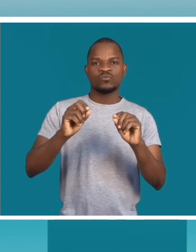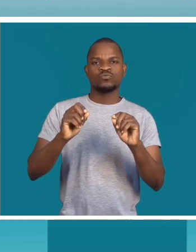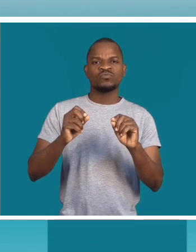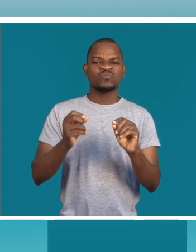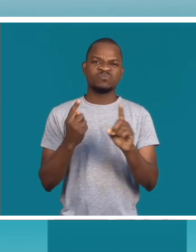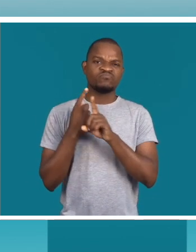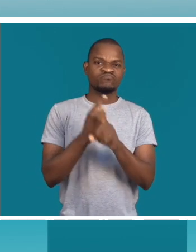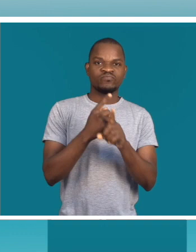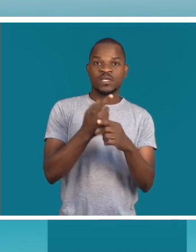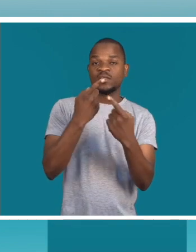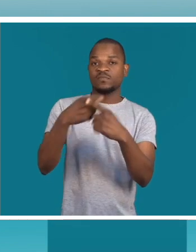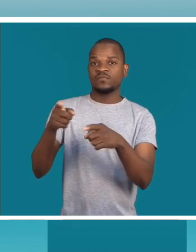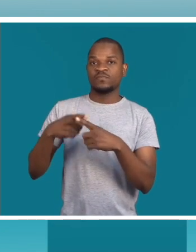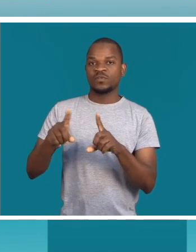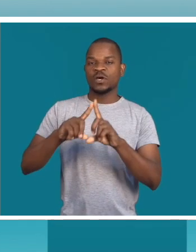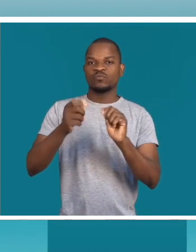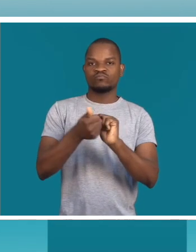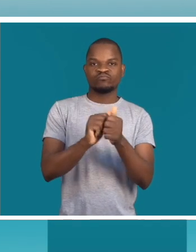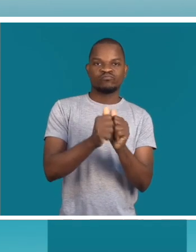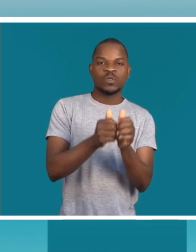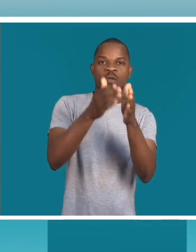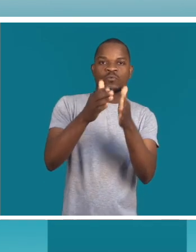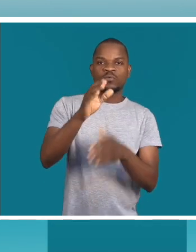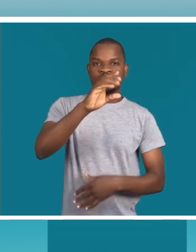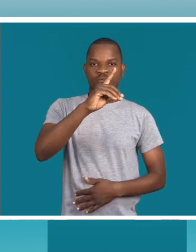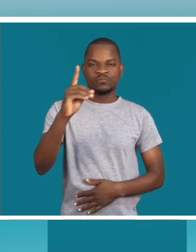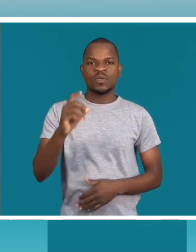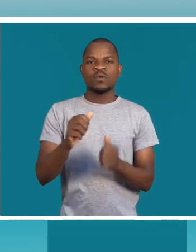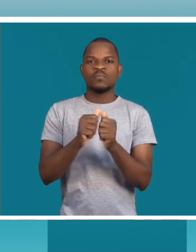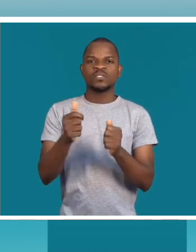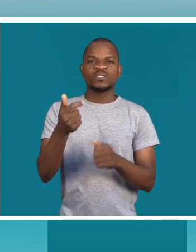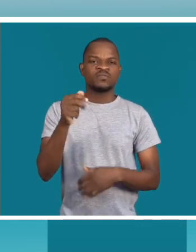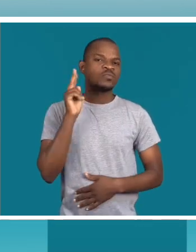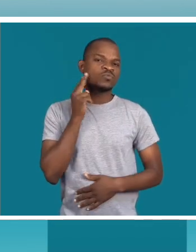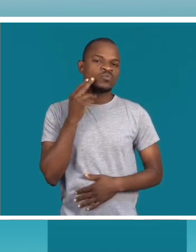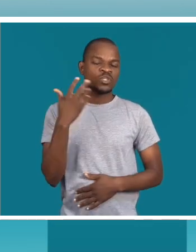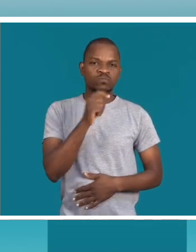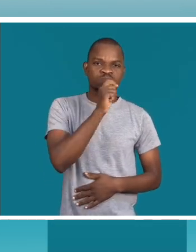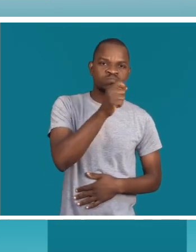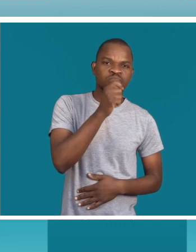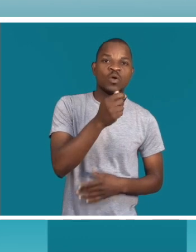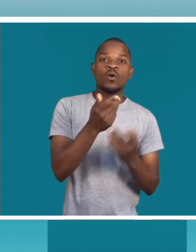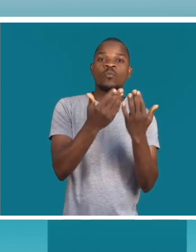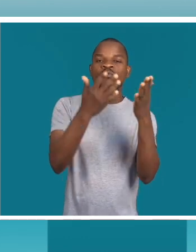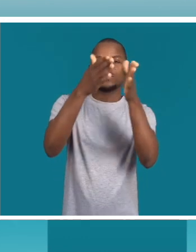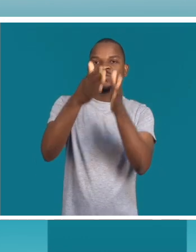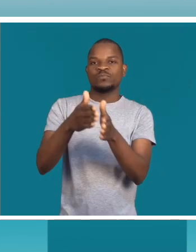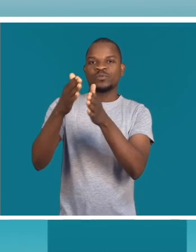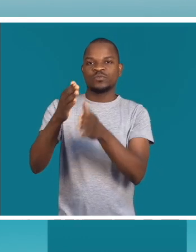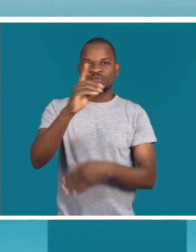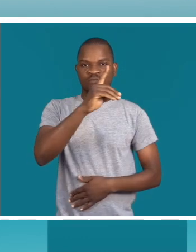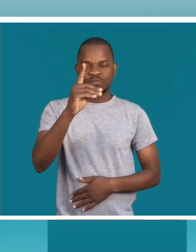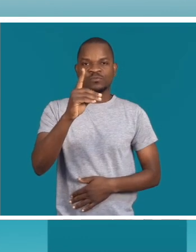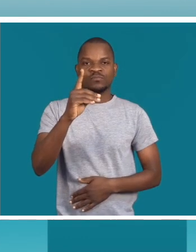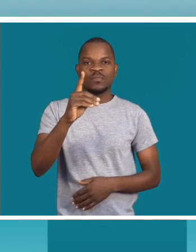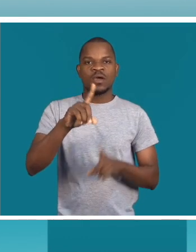várias modalidades para pessoas com deficiência. A TV Surdo ouviu desportistas com deficiência sobre